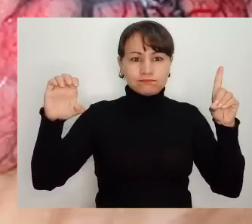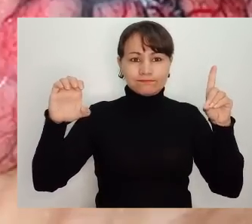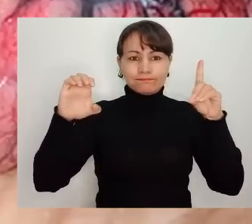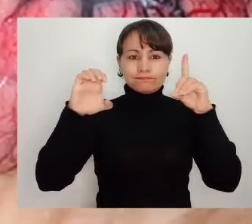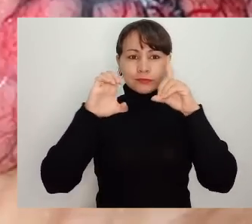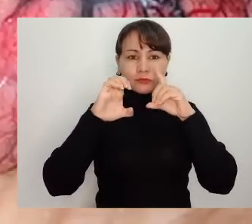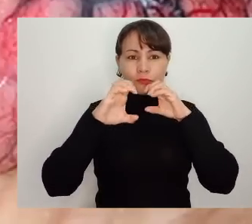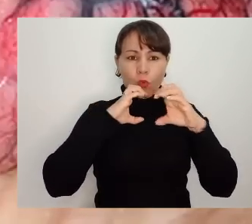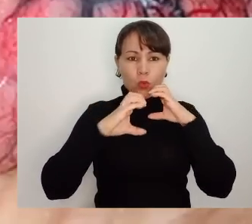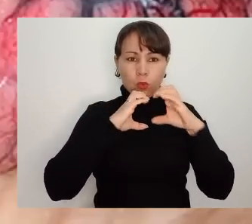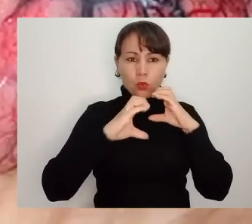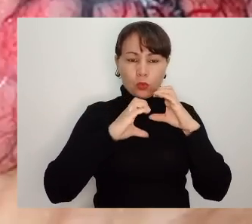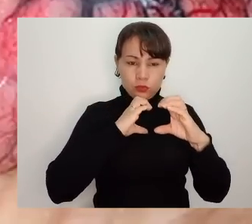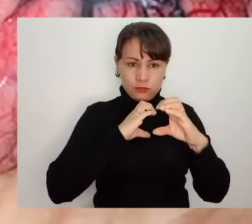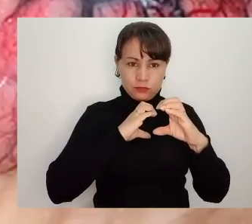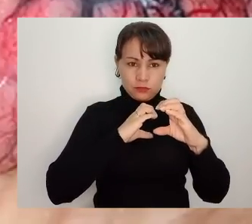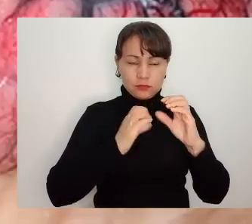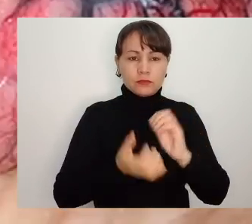caloso.